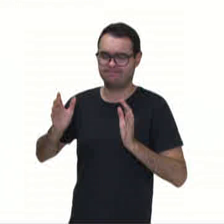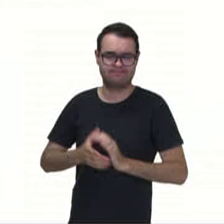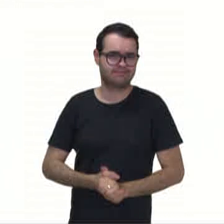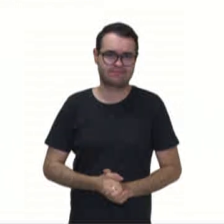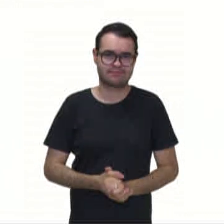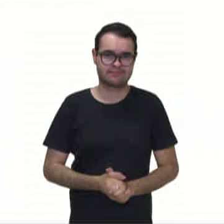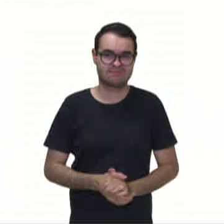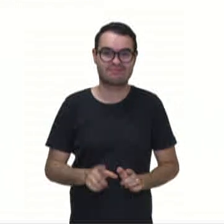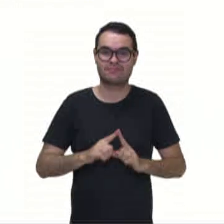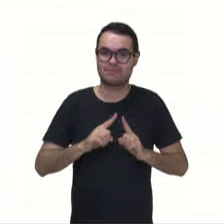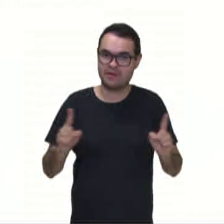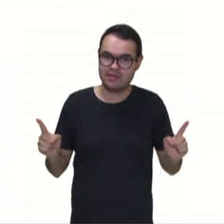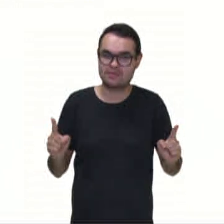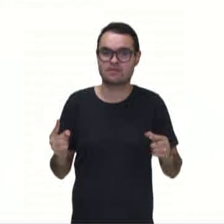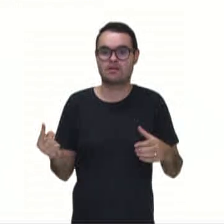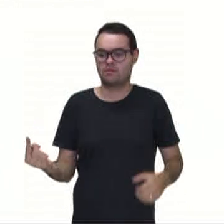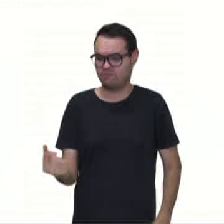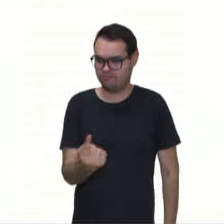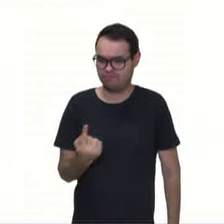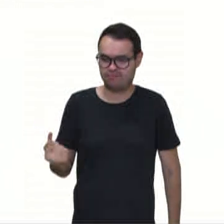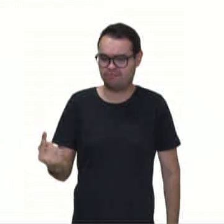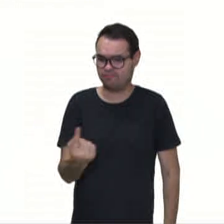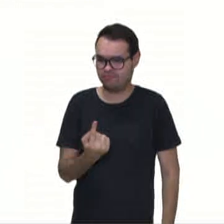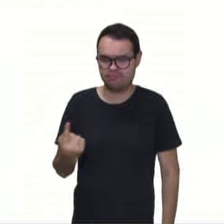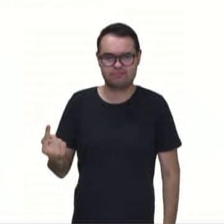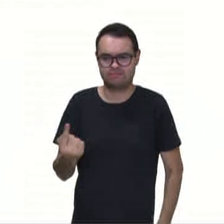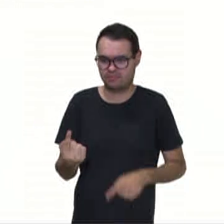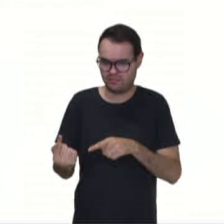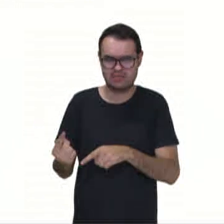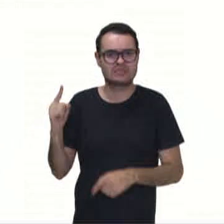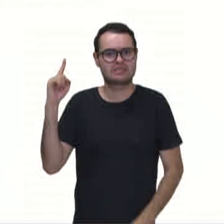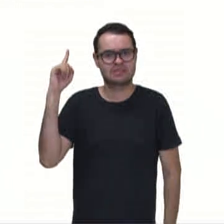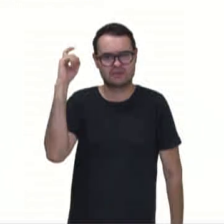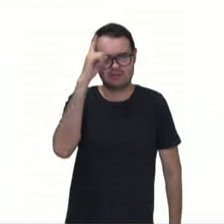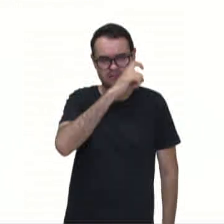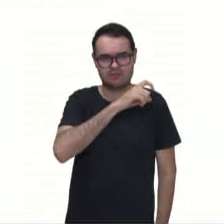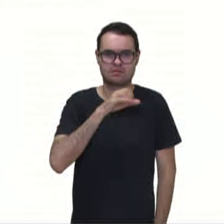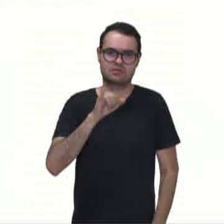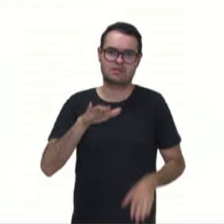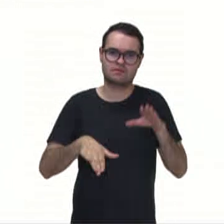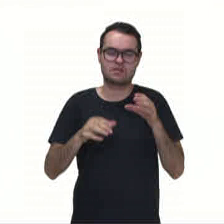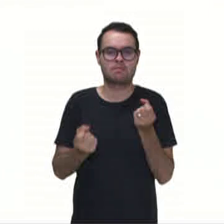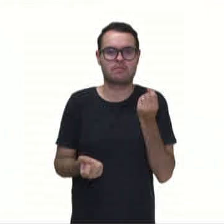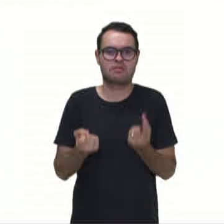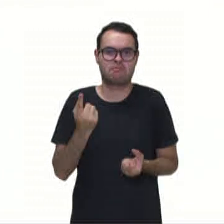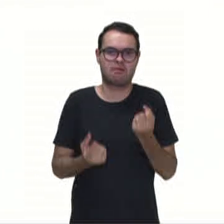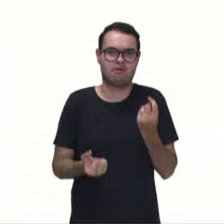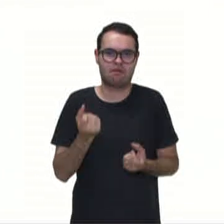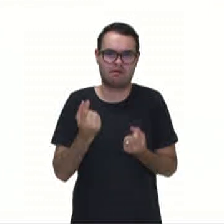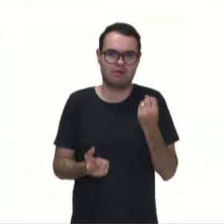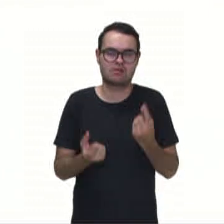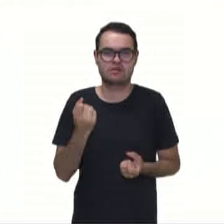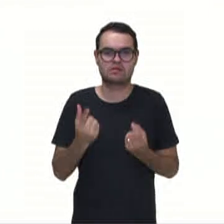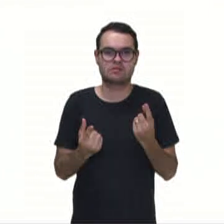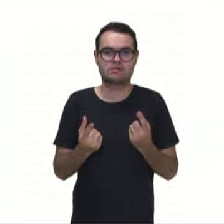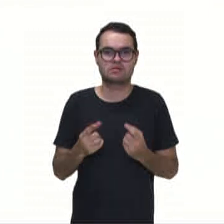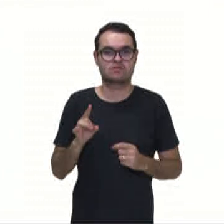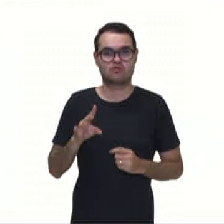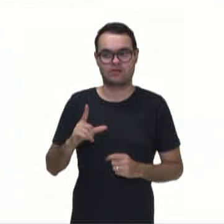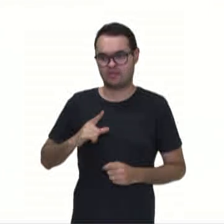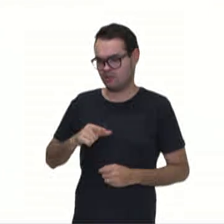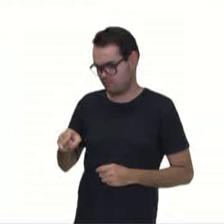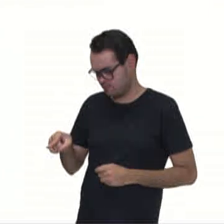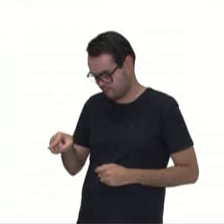o micro-ondas ficou difícil. A não ser que eu queira fazer pipoca, que possui sua tecla